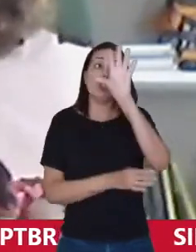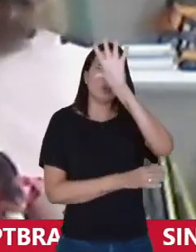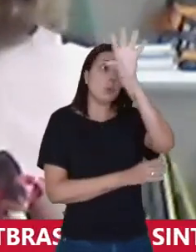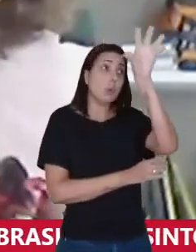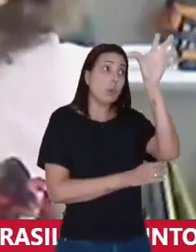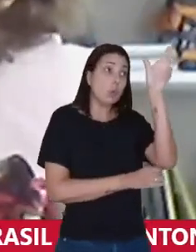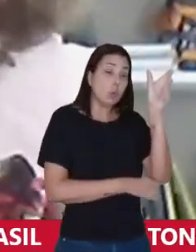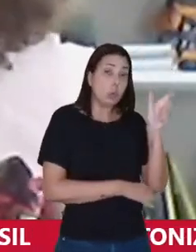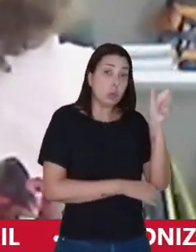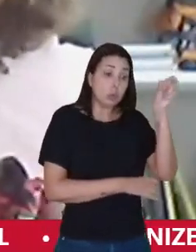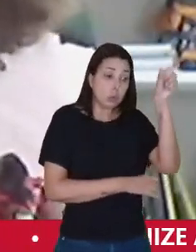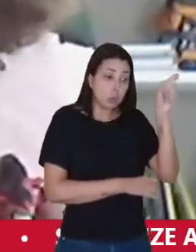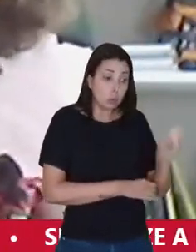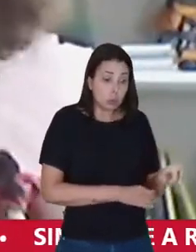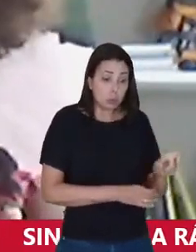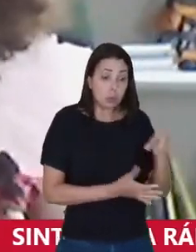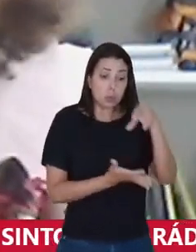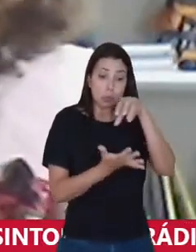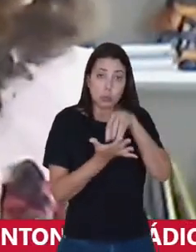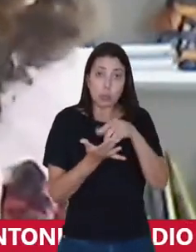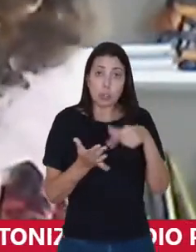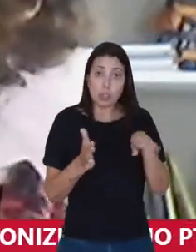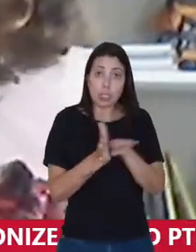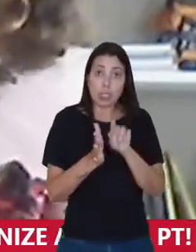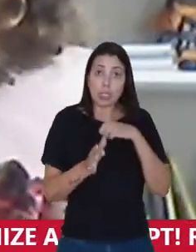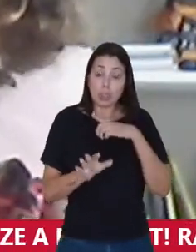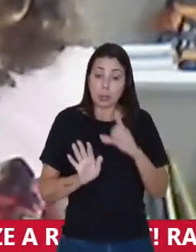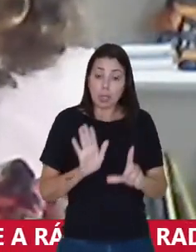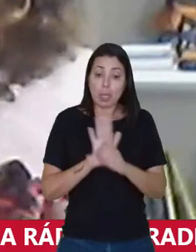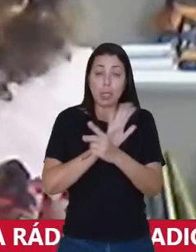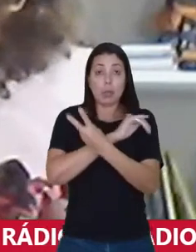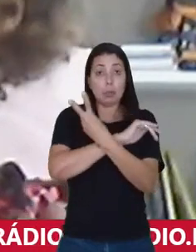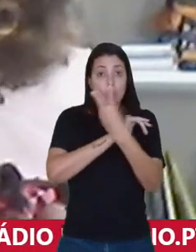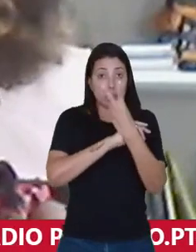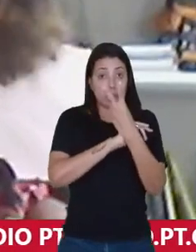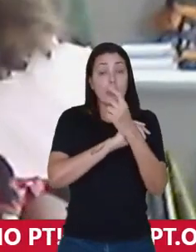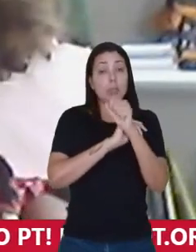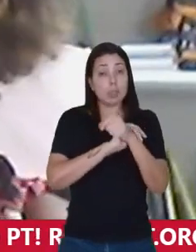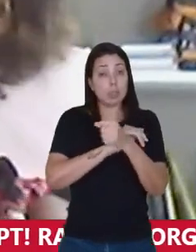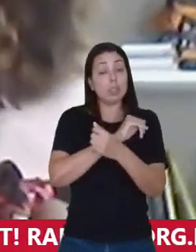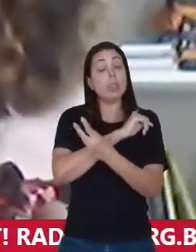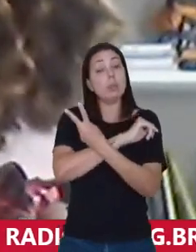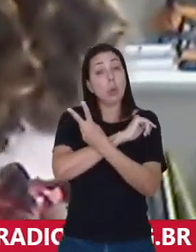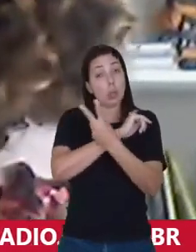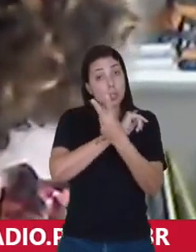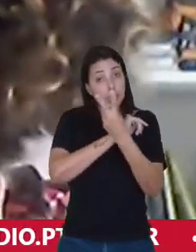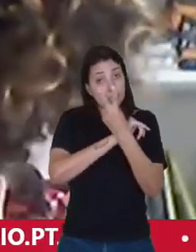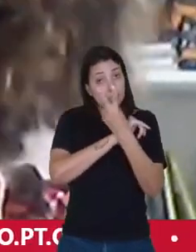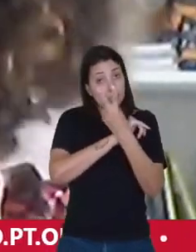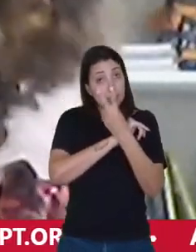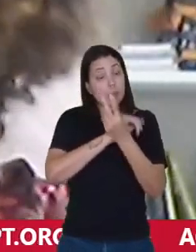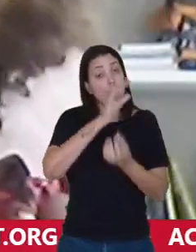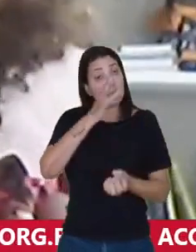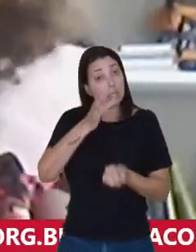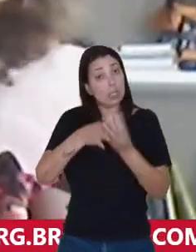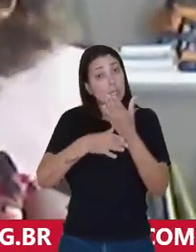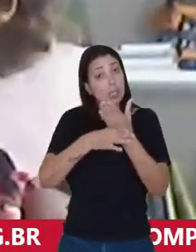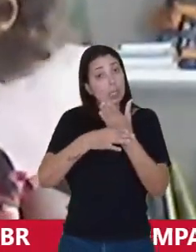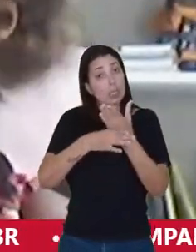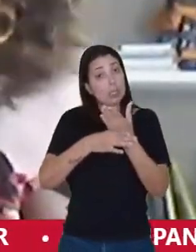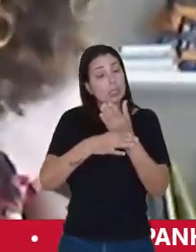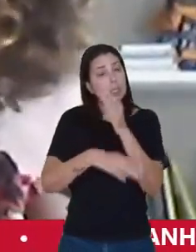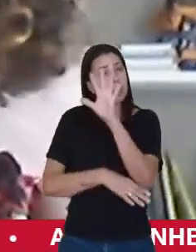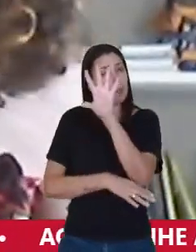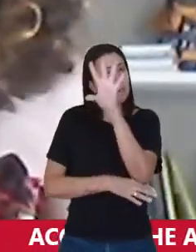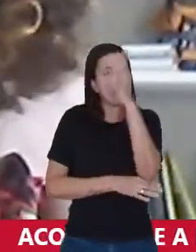responsáveis para que a gente chegasse a ter uma lei de proteção, né, que protegesse, que criasse parques